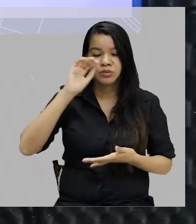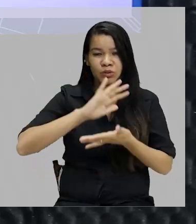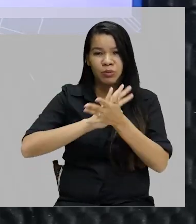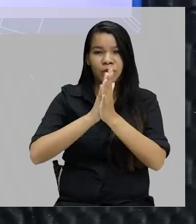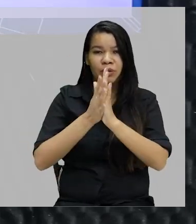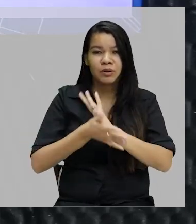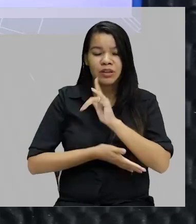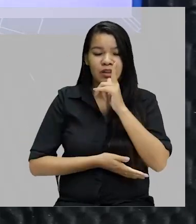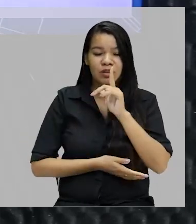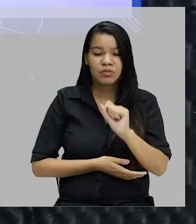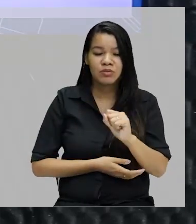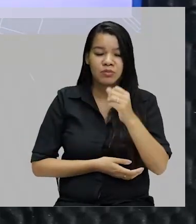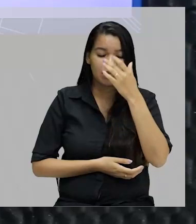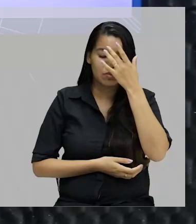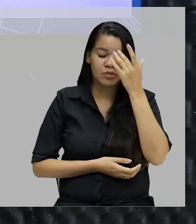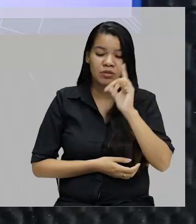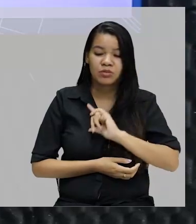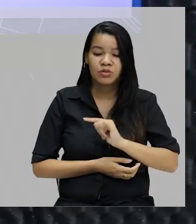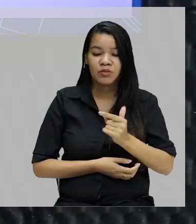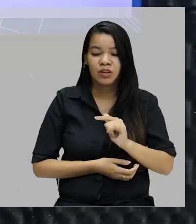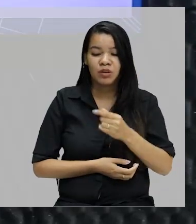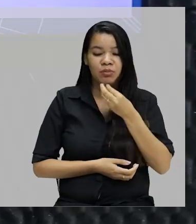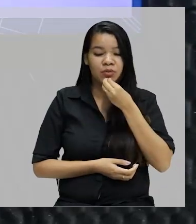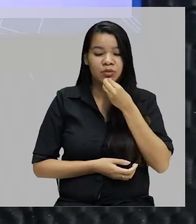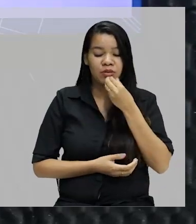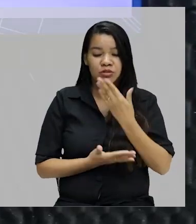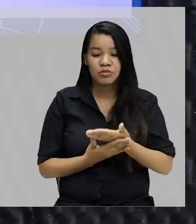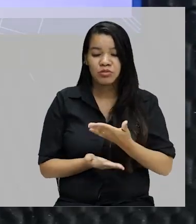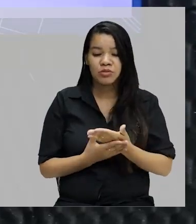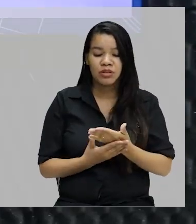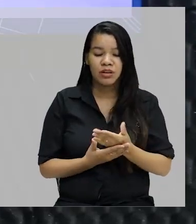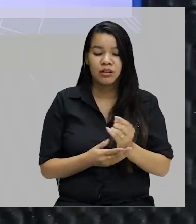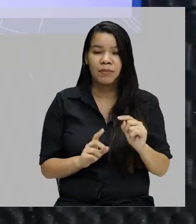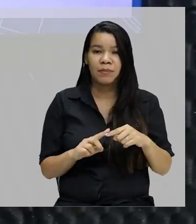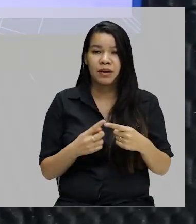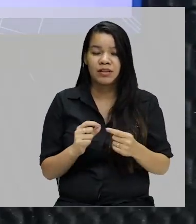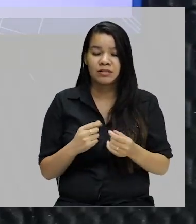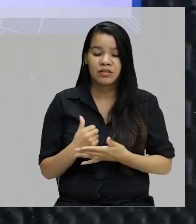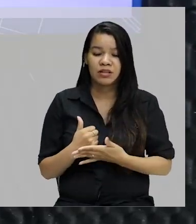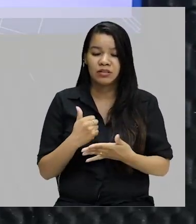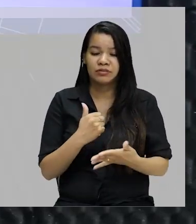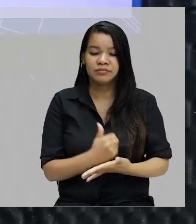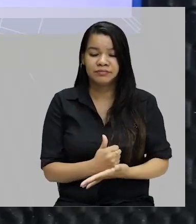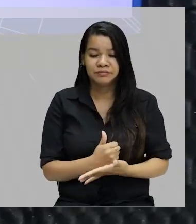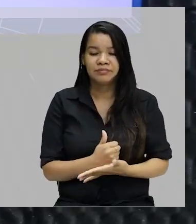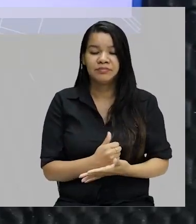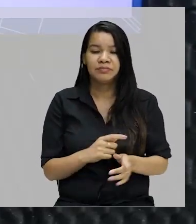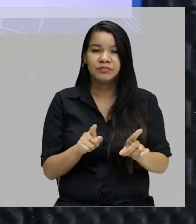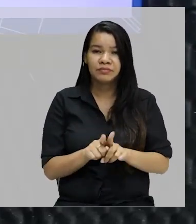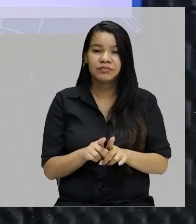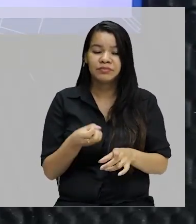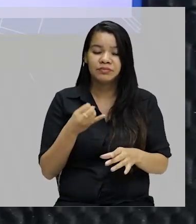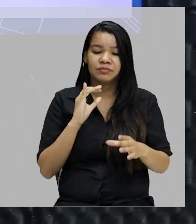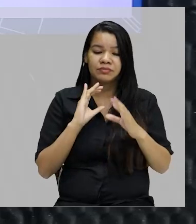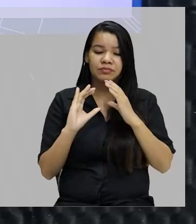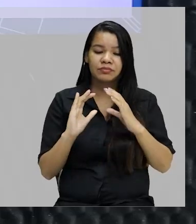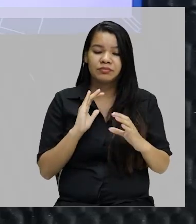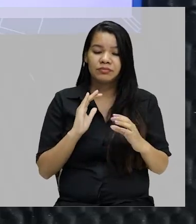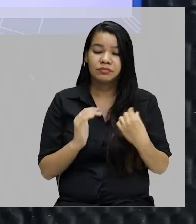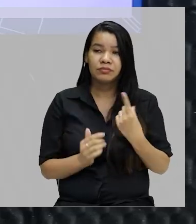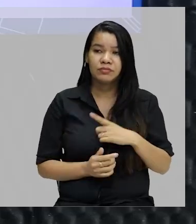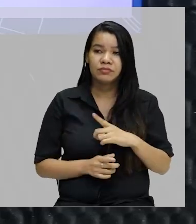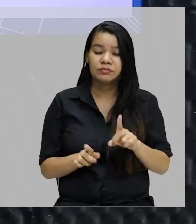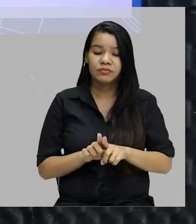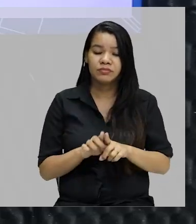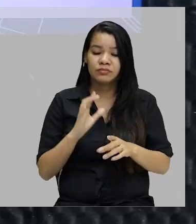regiões interioranas, mas que contribuem muito para a nossa sociedade, elas também se comunicam. E nós também